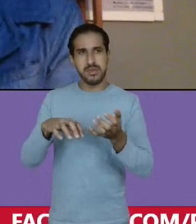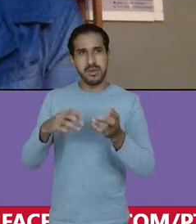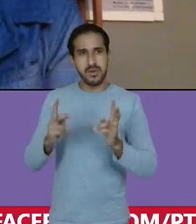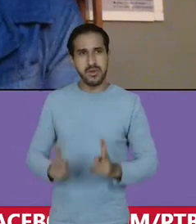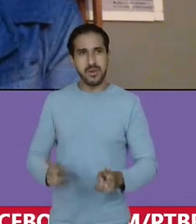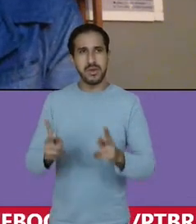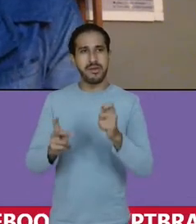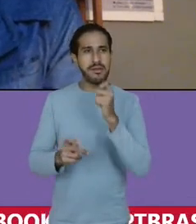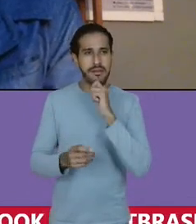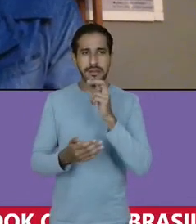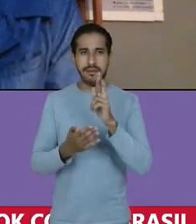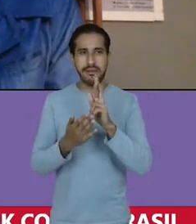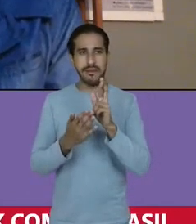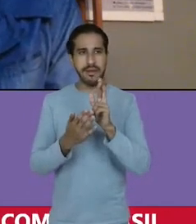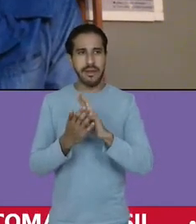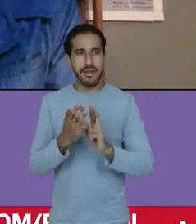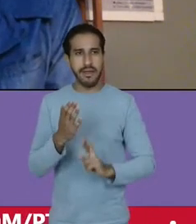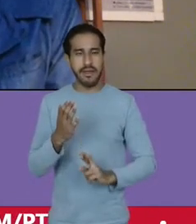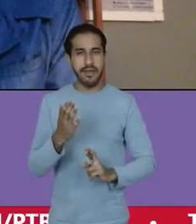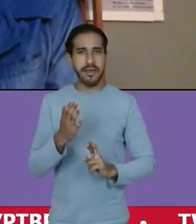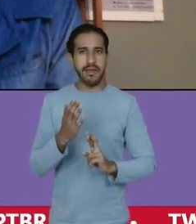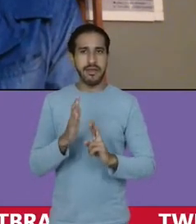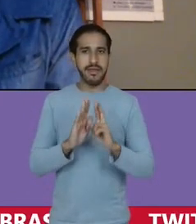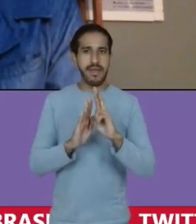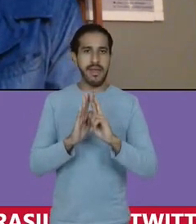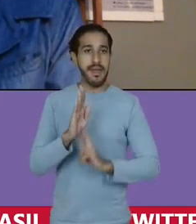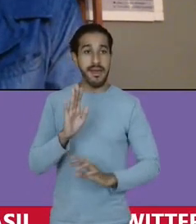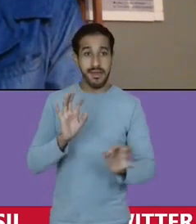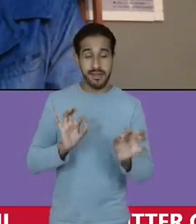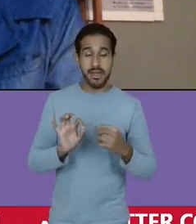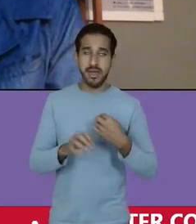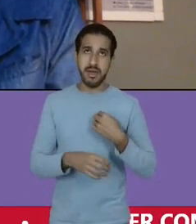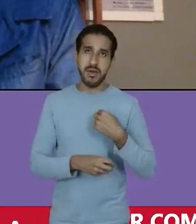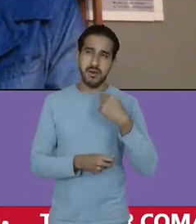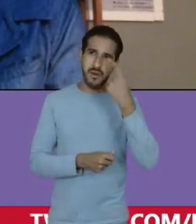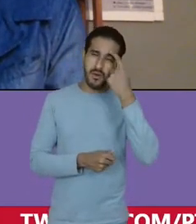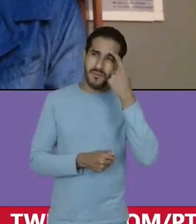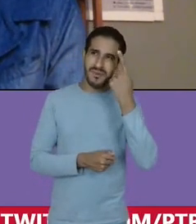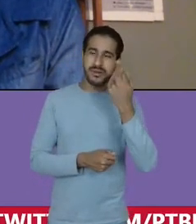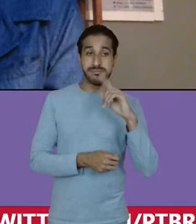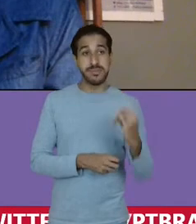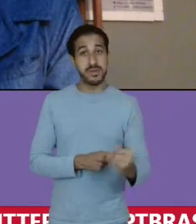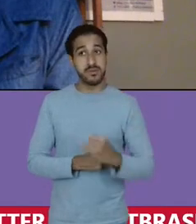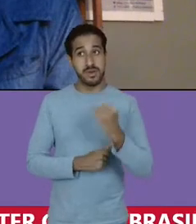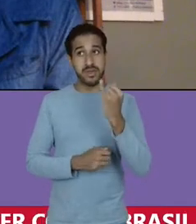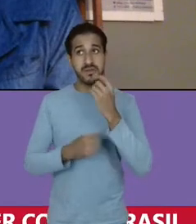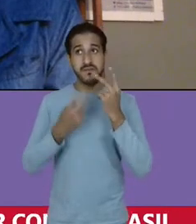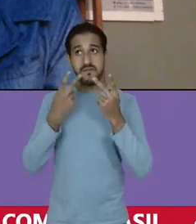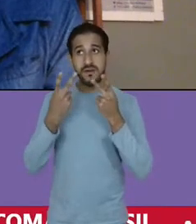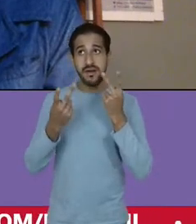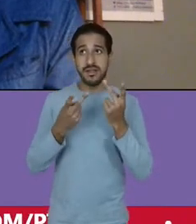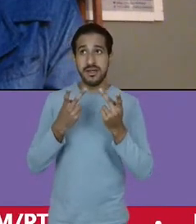segue desregulado, e eu acho importante, assim, falar